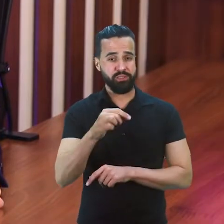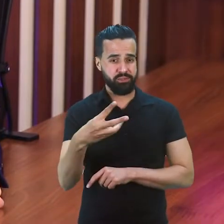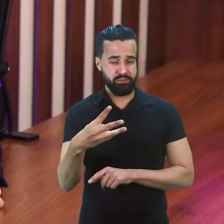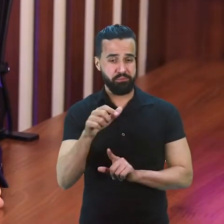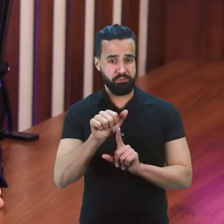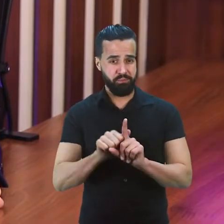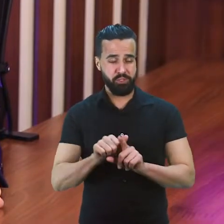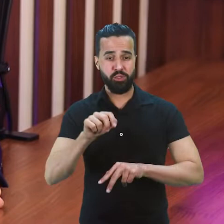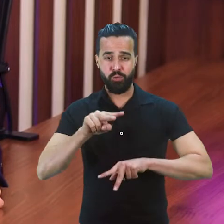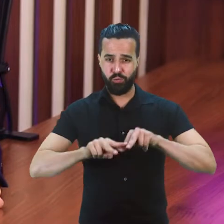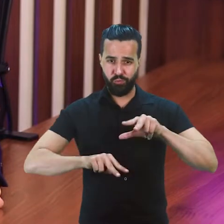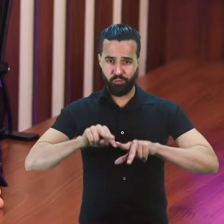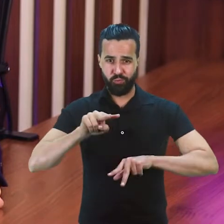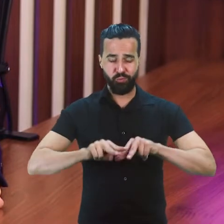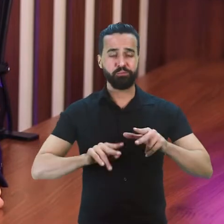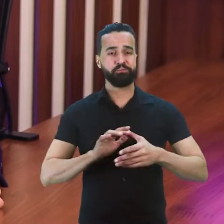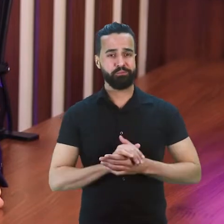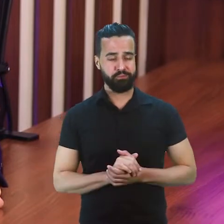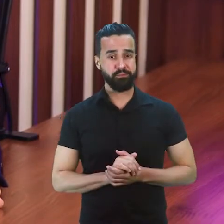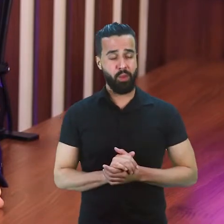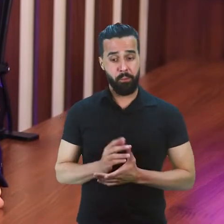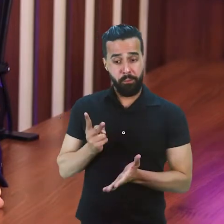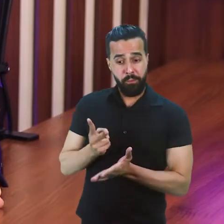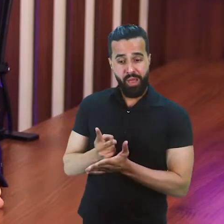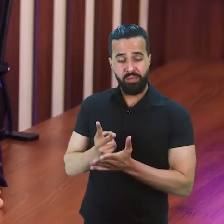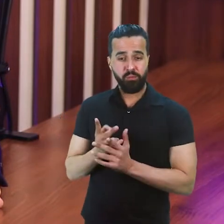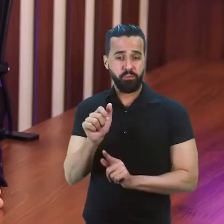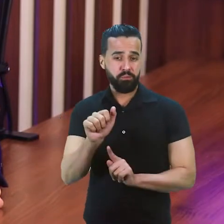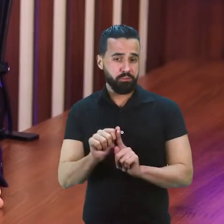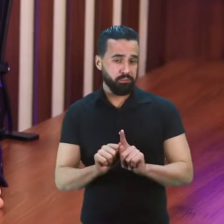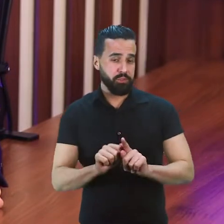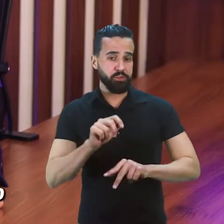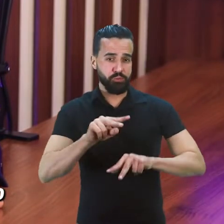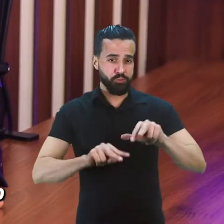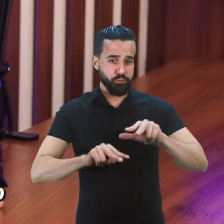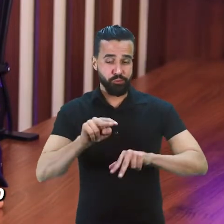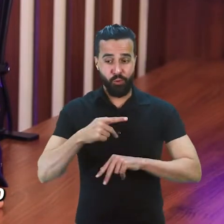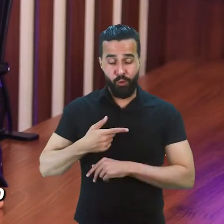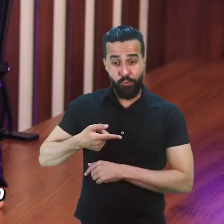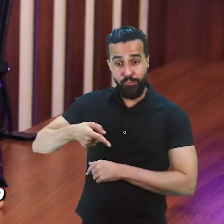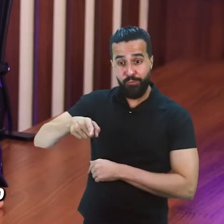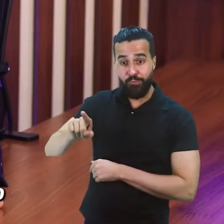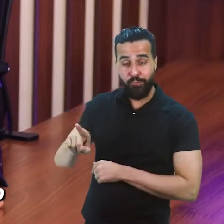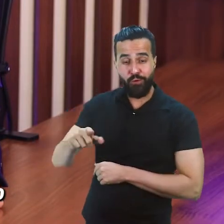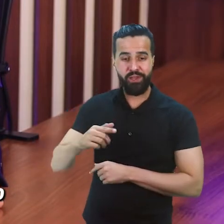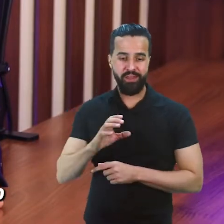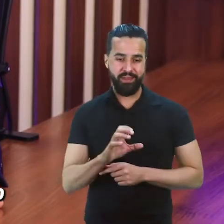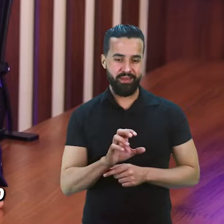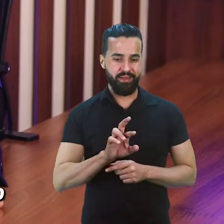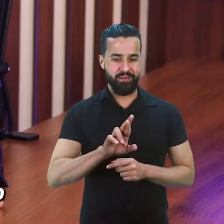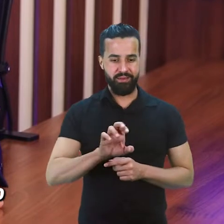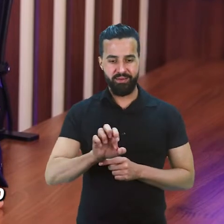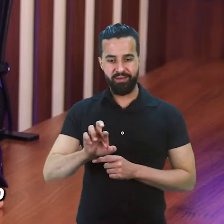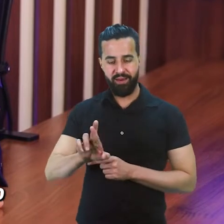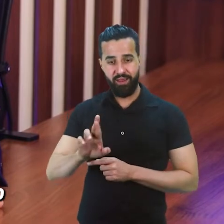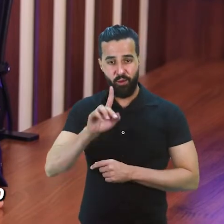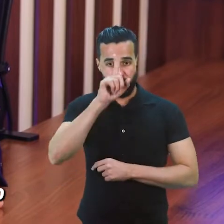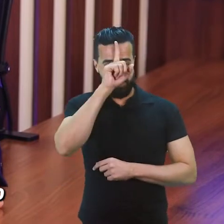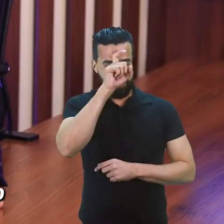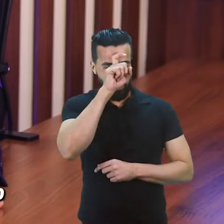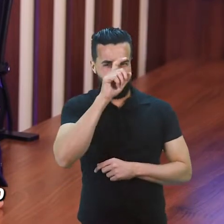No mês de junho mesmo, eu fui pro CRE. Eu fui pro CRE, eu acho que não sei se foi dia